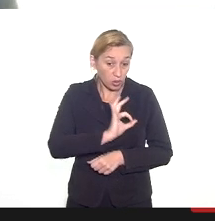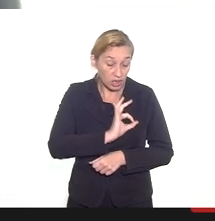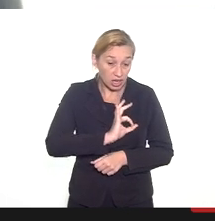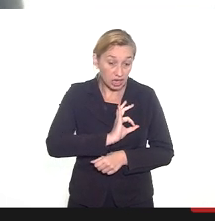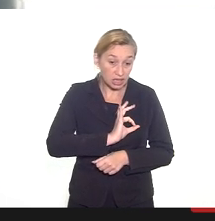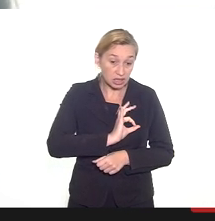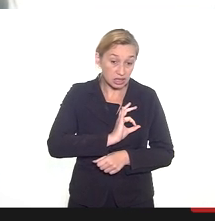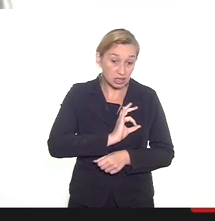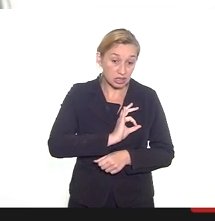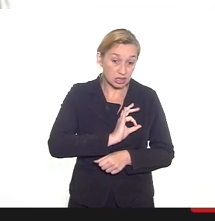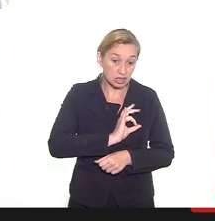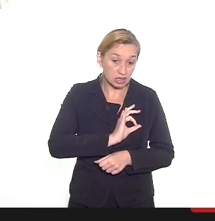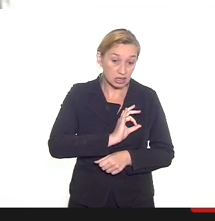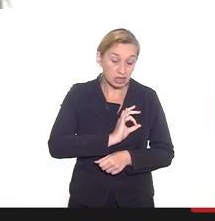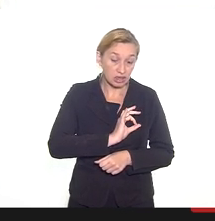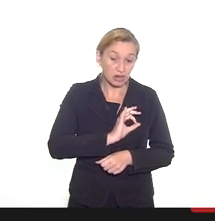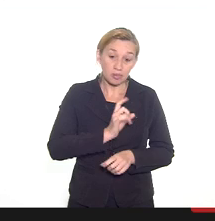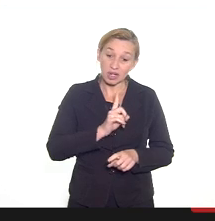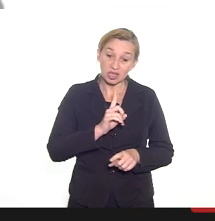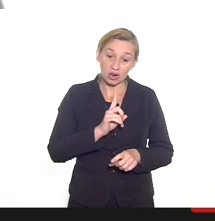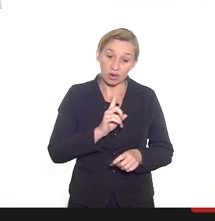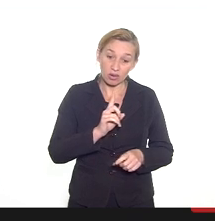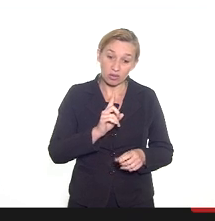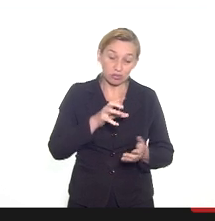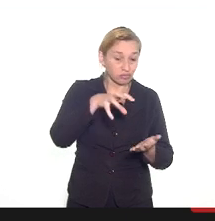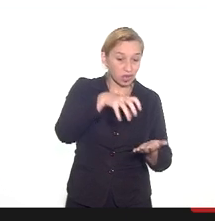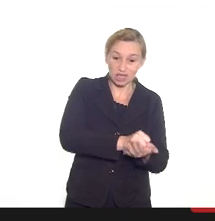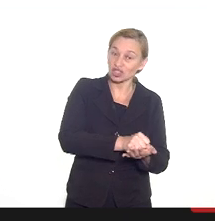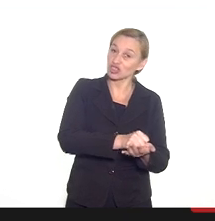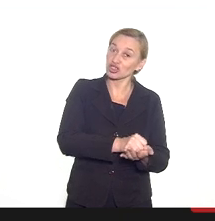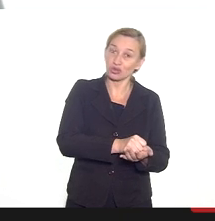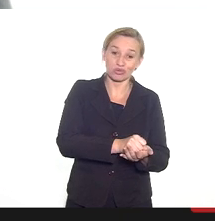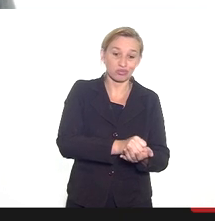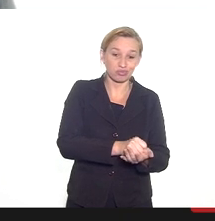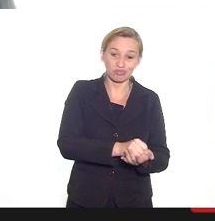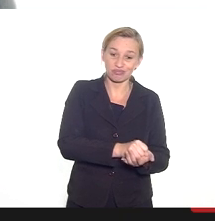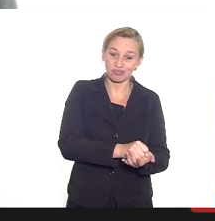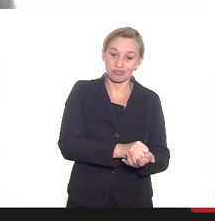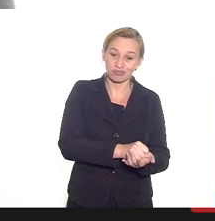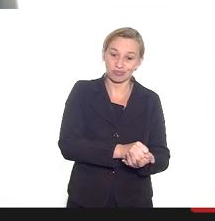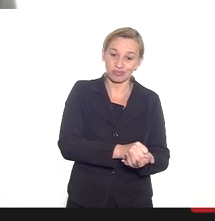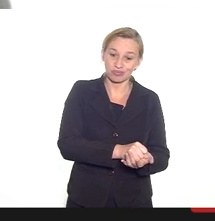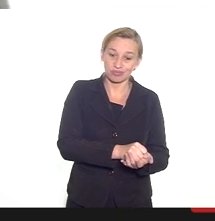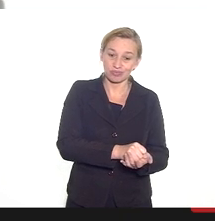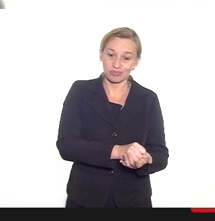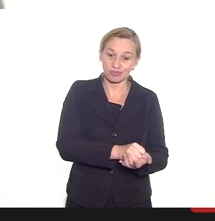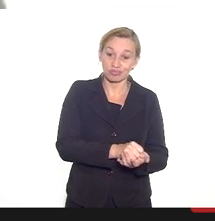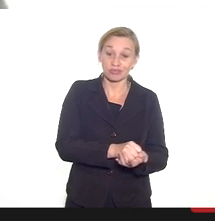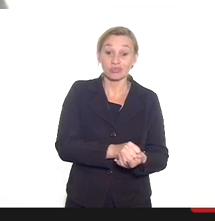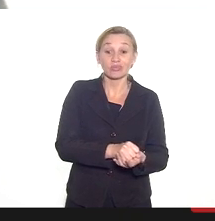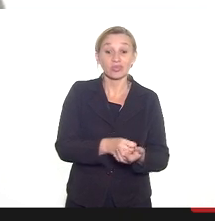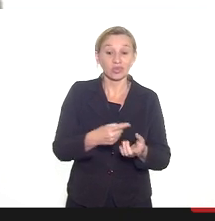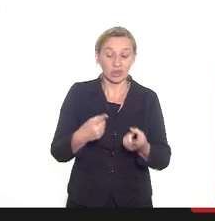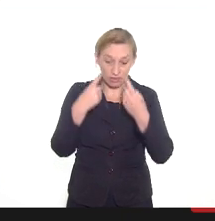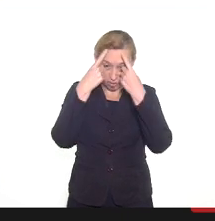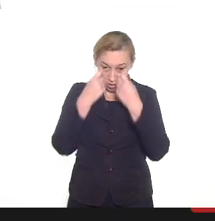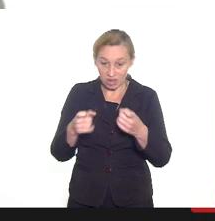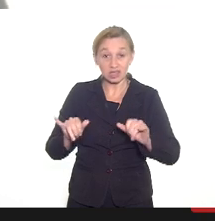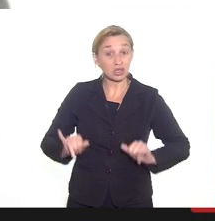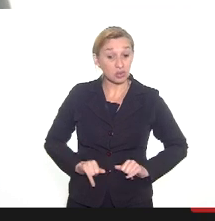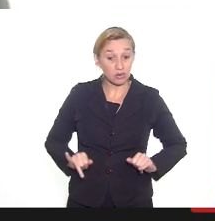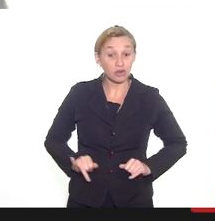polícia foi acionada, não foi realizado registro formal dessa violência sofrida. Né?